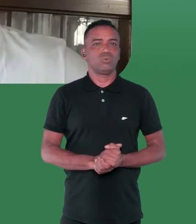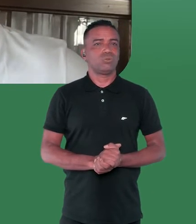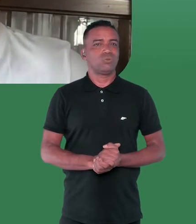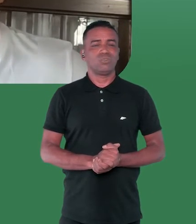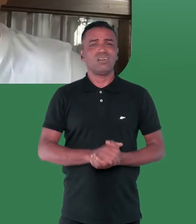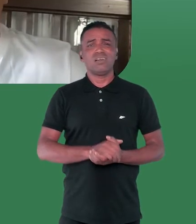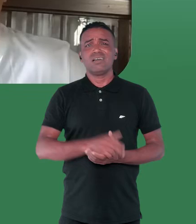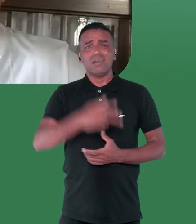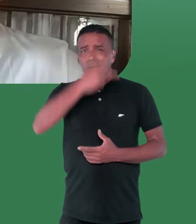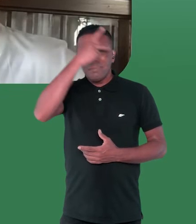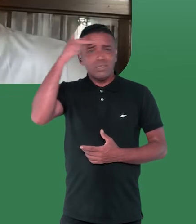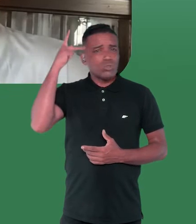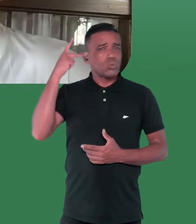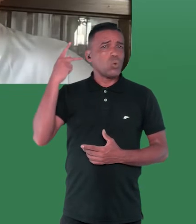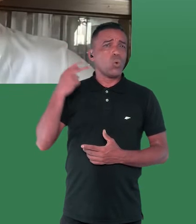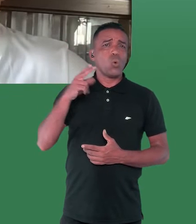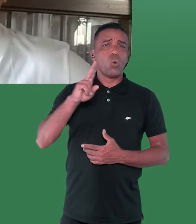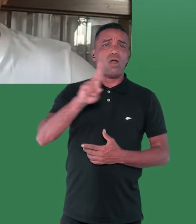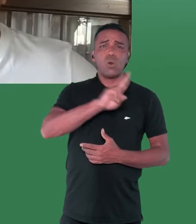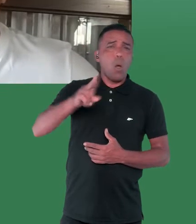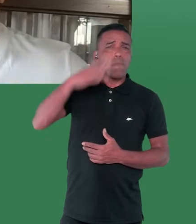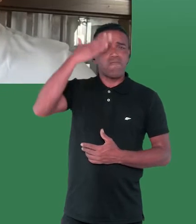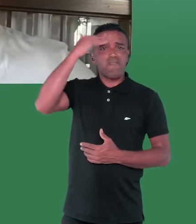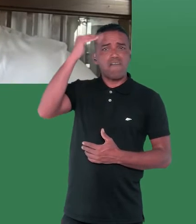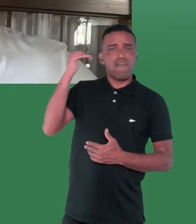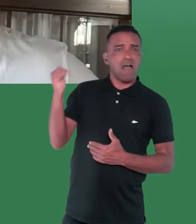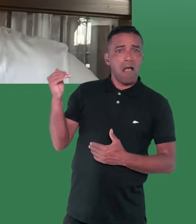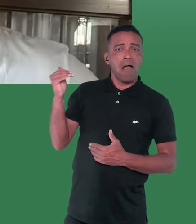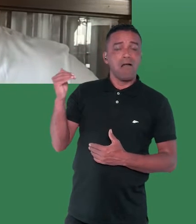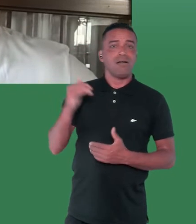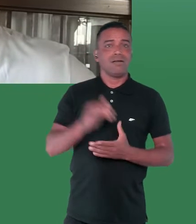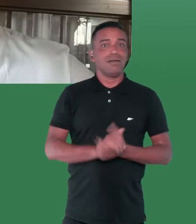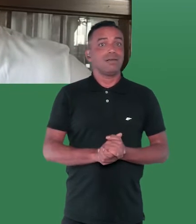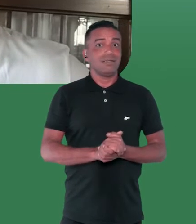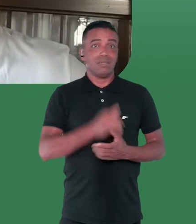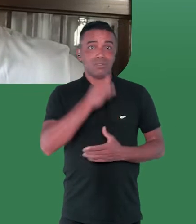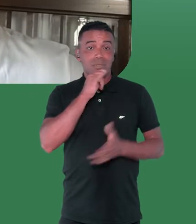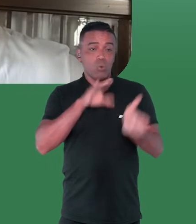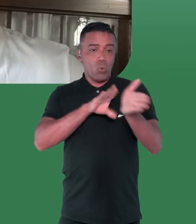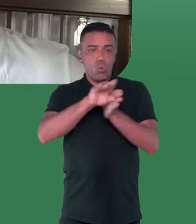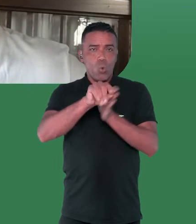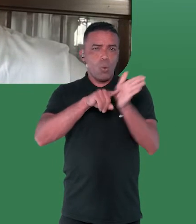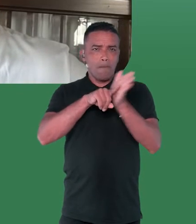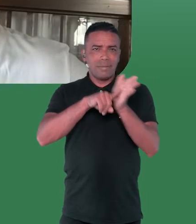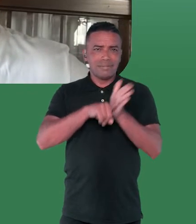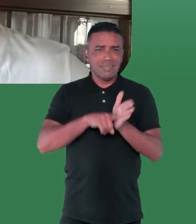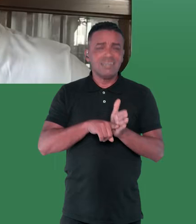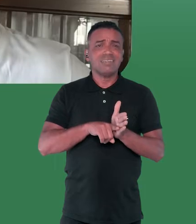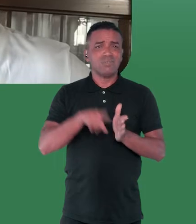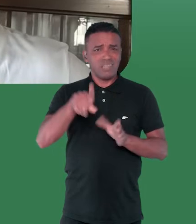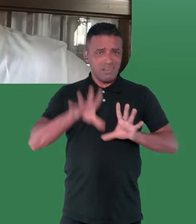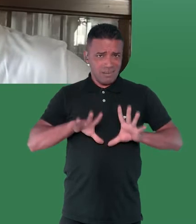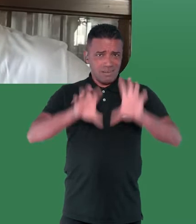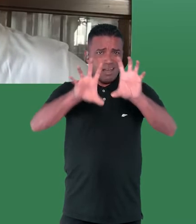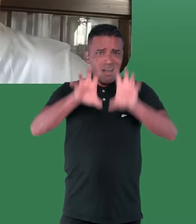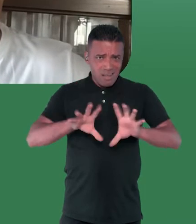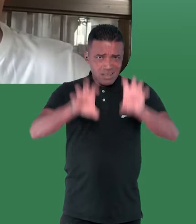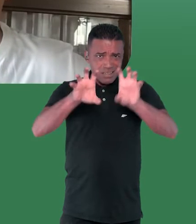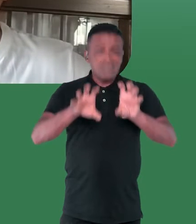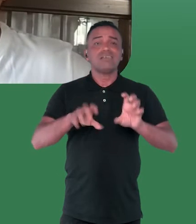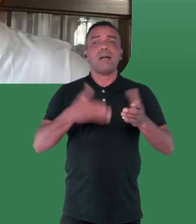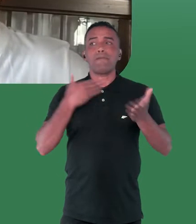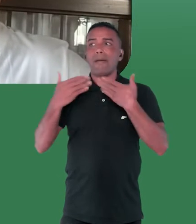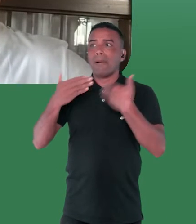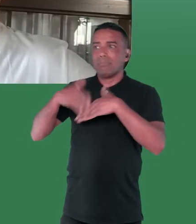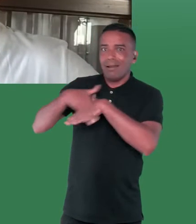grandes nomes, grandes artistas, tá? Aí vou no velho bom Google, dou uma pesquisadinha e falo assim, fulano, você teve um câncer disso, aquilo, então, puxa